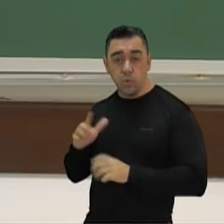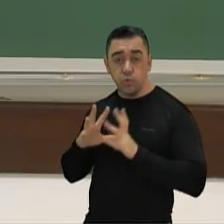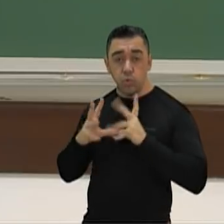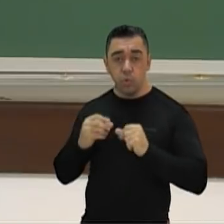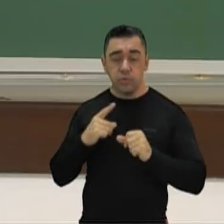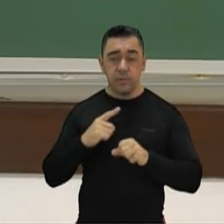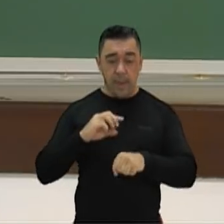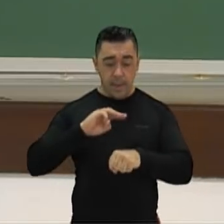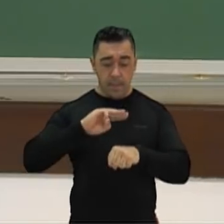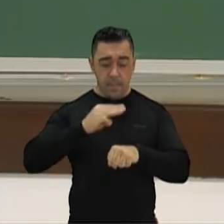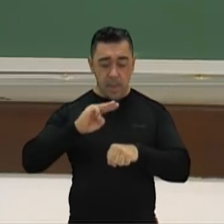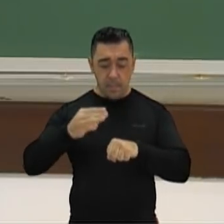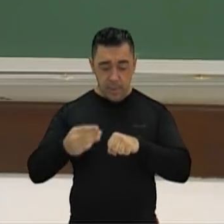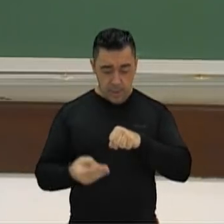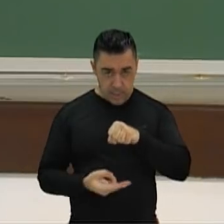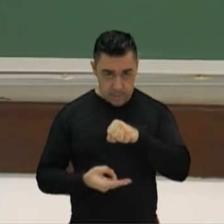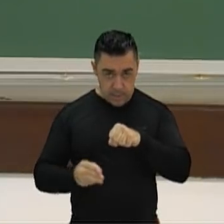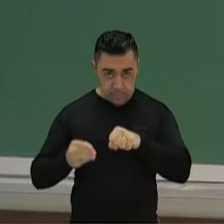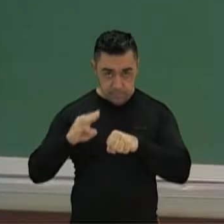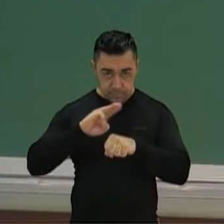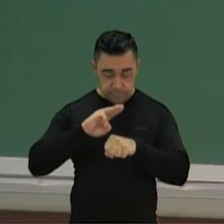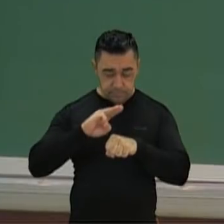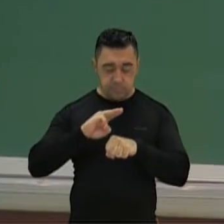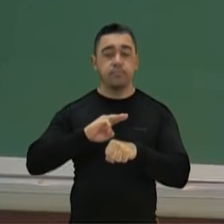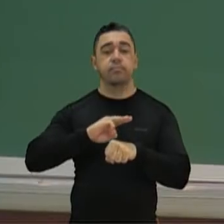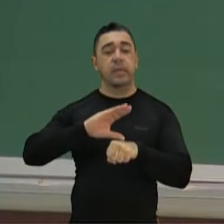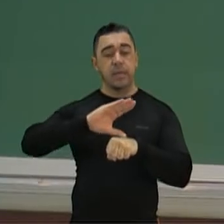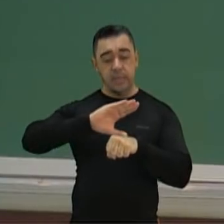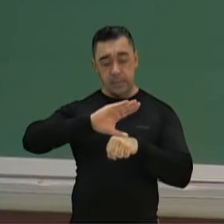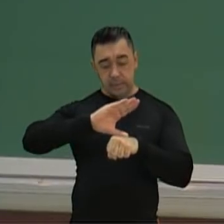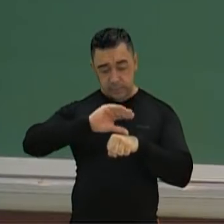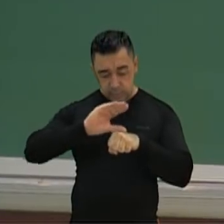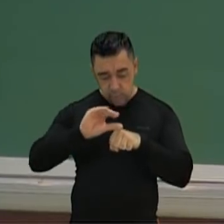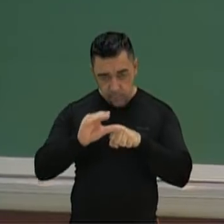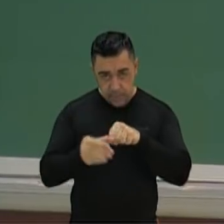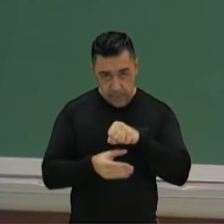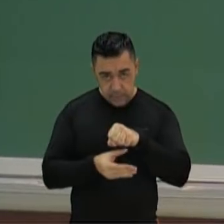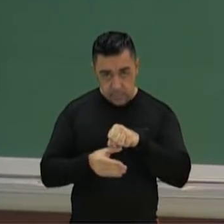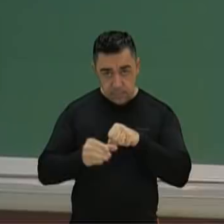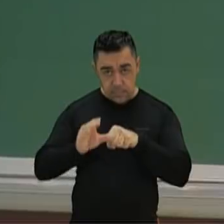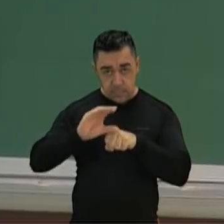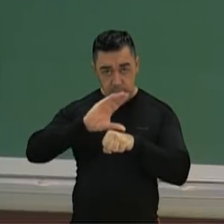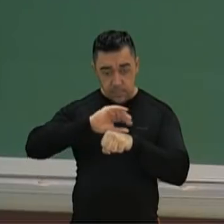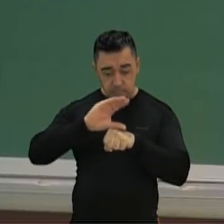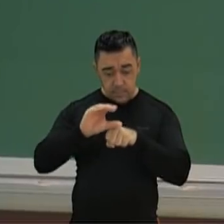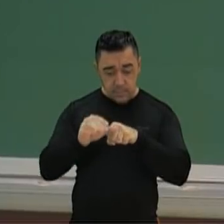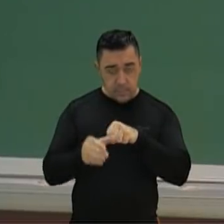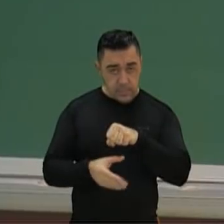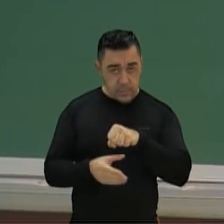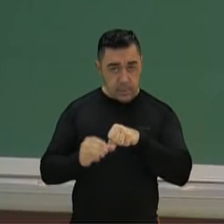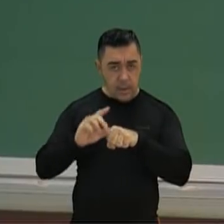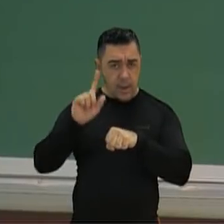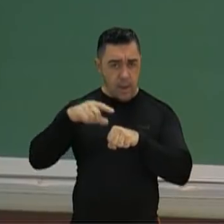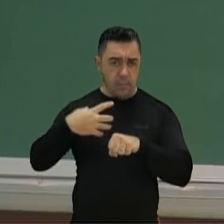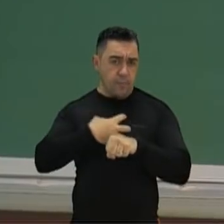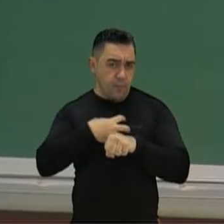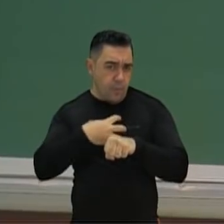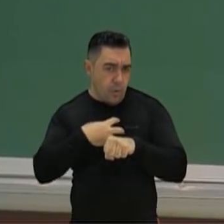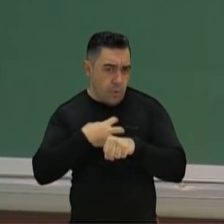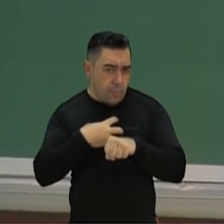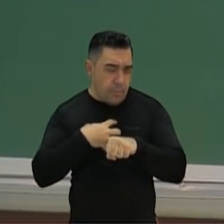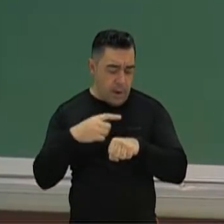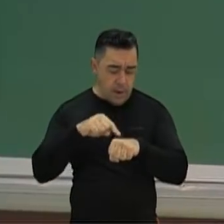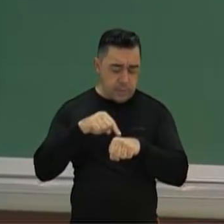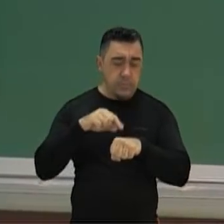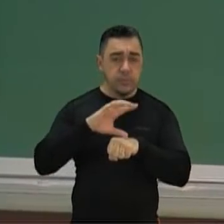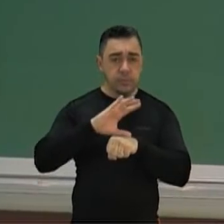meio, um citoplasma, que é onde as estruturas das células estão mergulhadas, que dá sustentação para essa célula, que